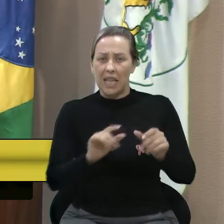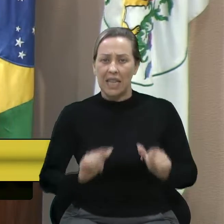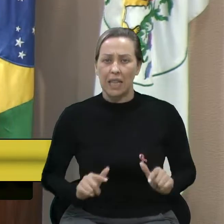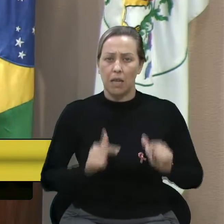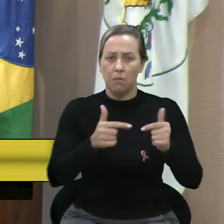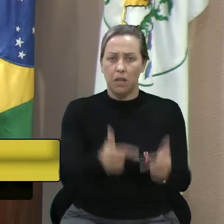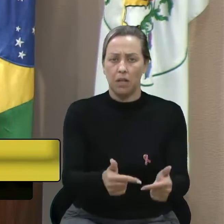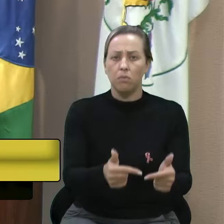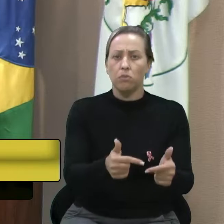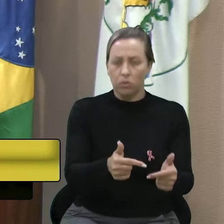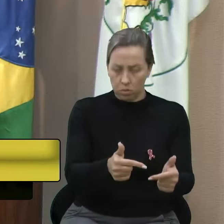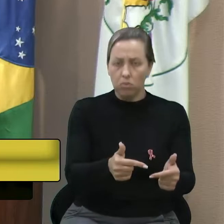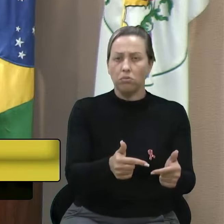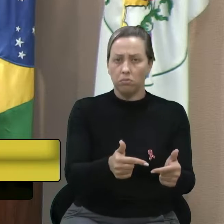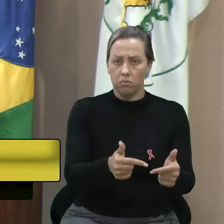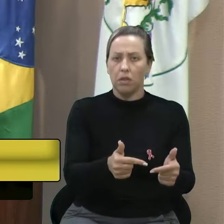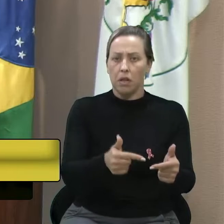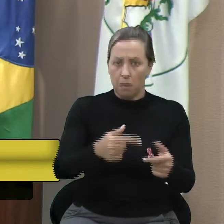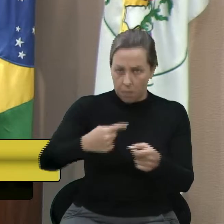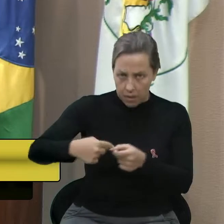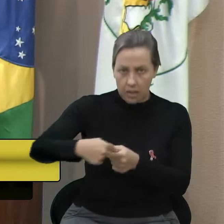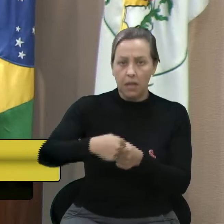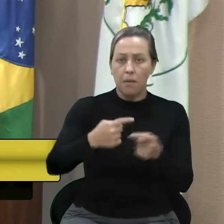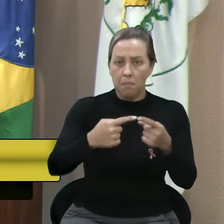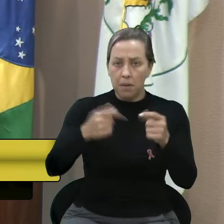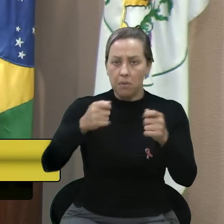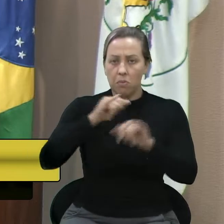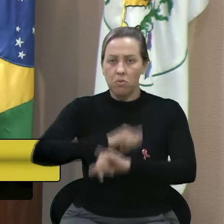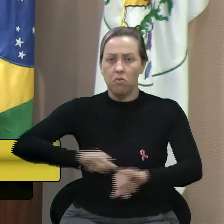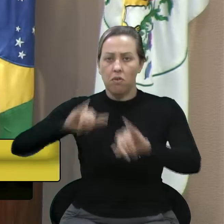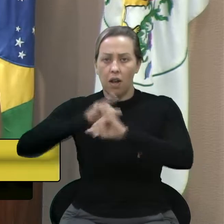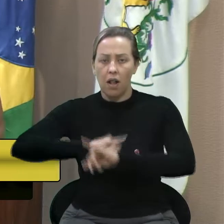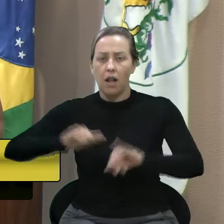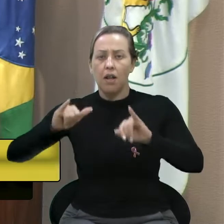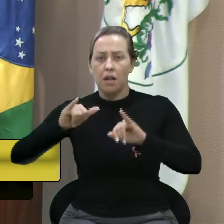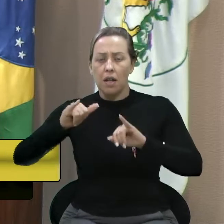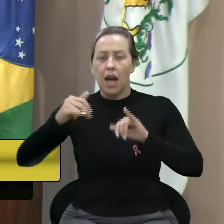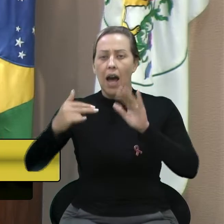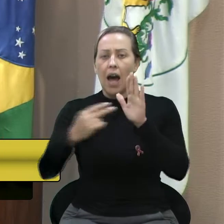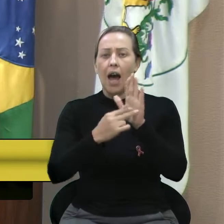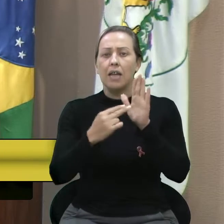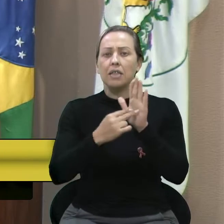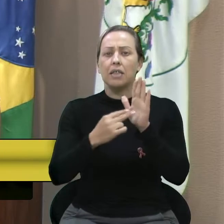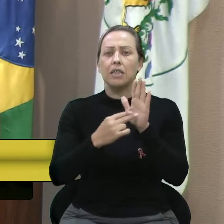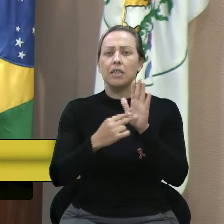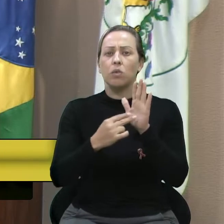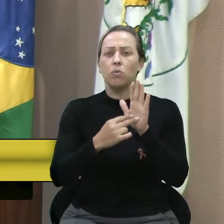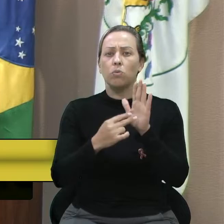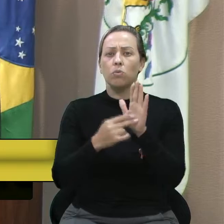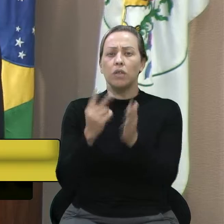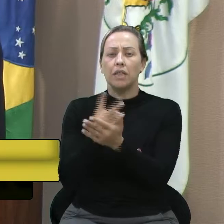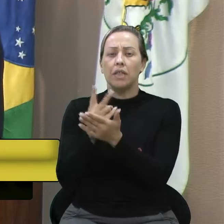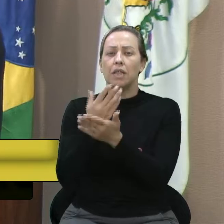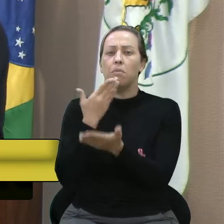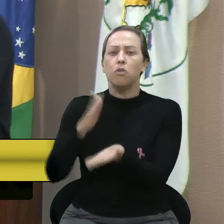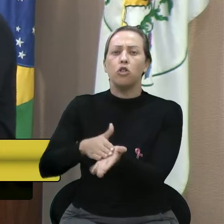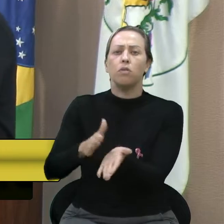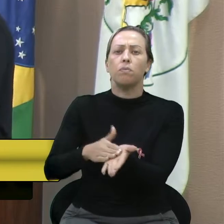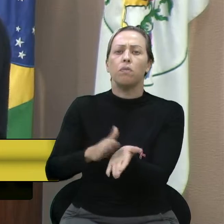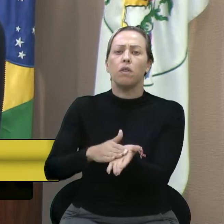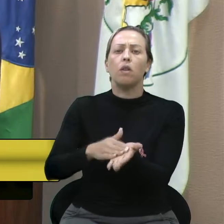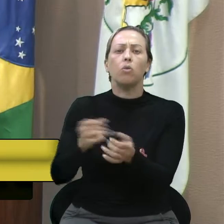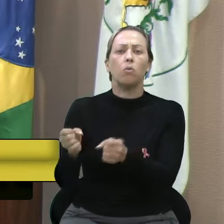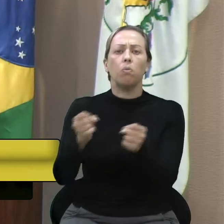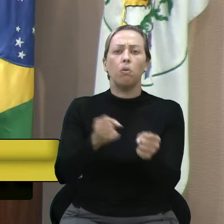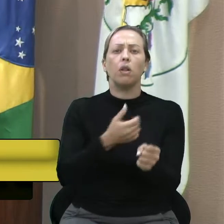rede municipal, mas precisamos nos manifestar, precisamos estar atentos, né, e cobrar do poder